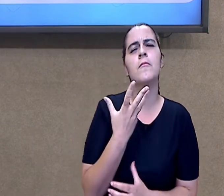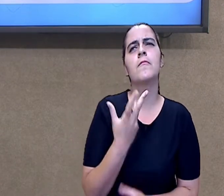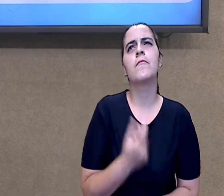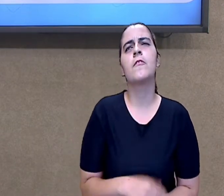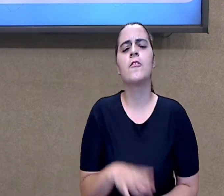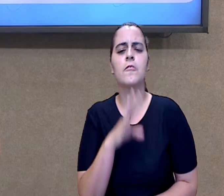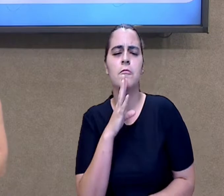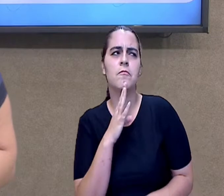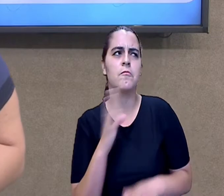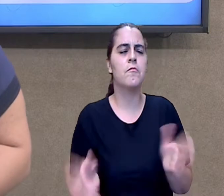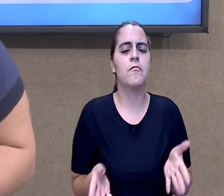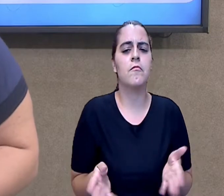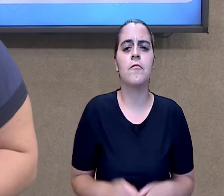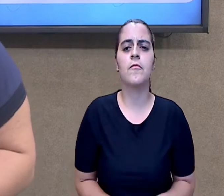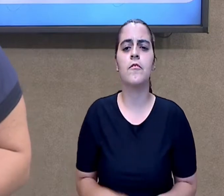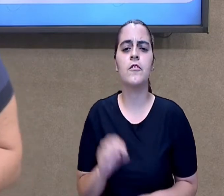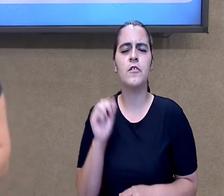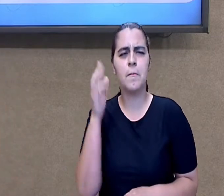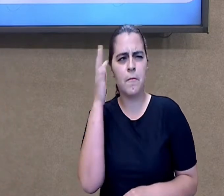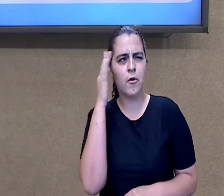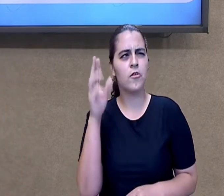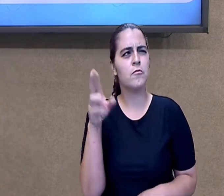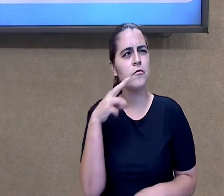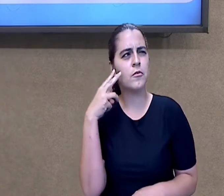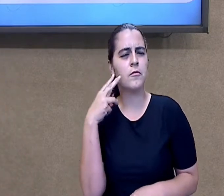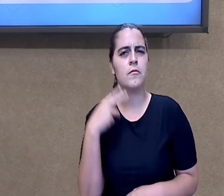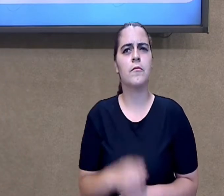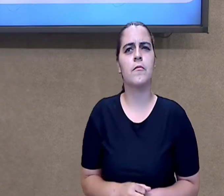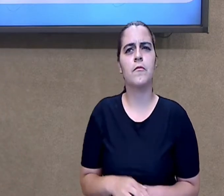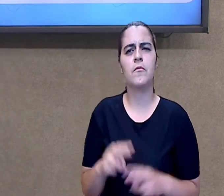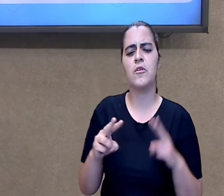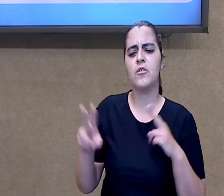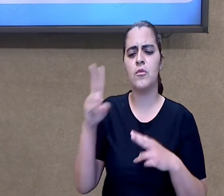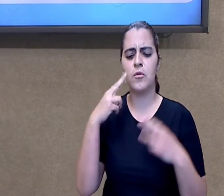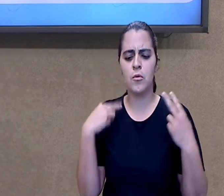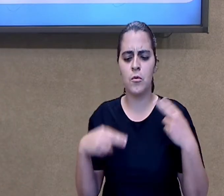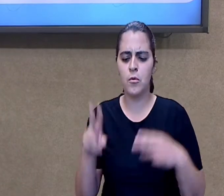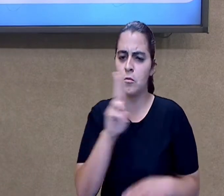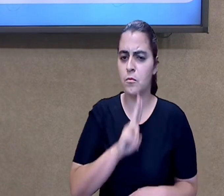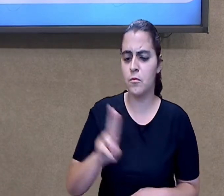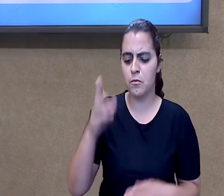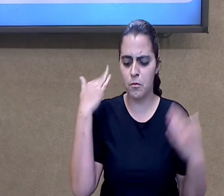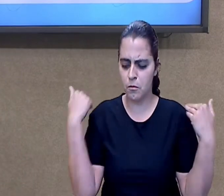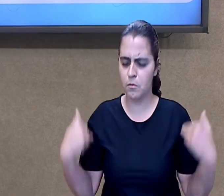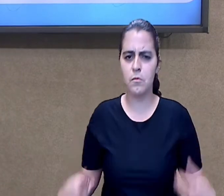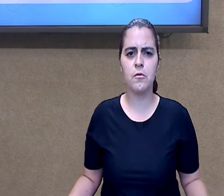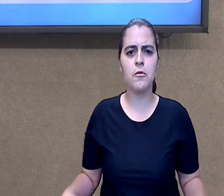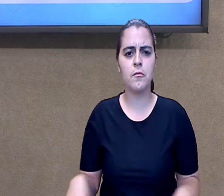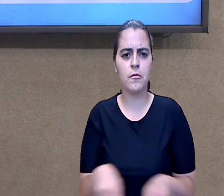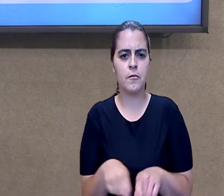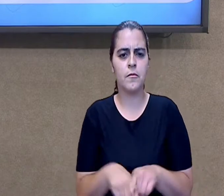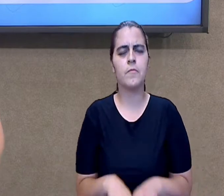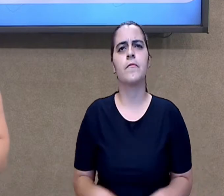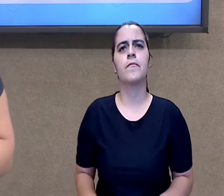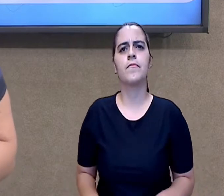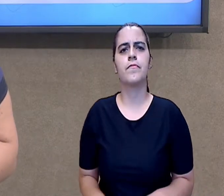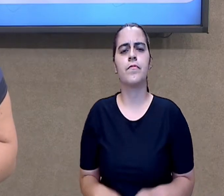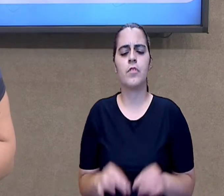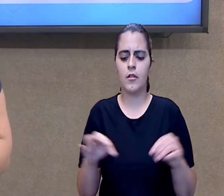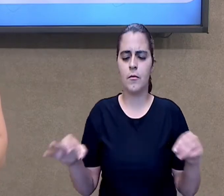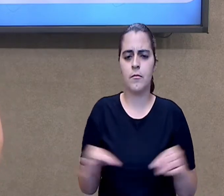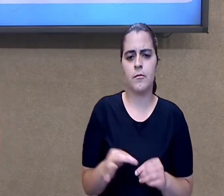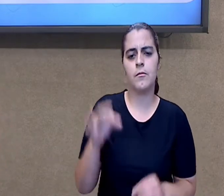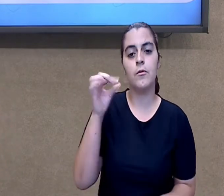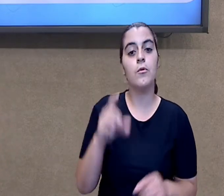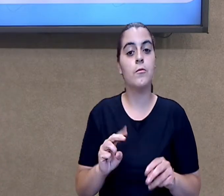nós conhecemos hoje, você pode perceber que eles usavam partes do corpo. E, inclusive, uma dessas medidas